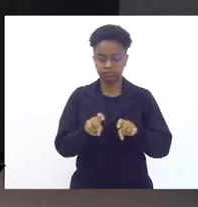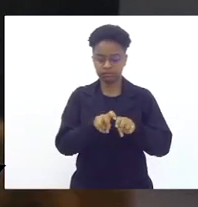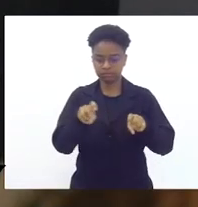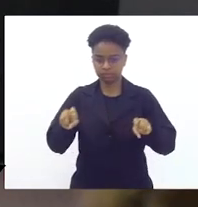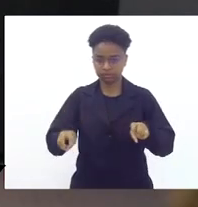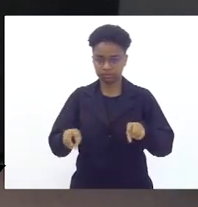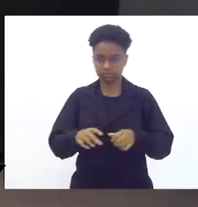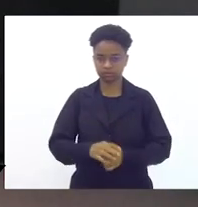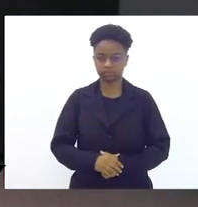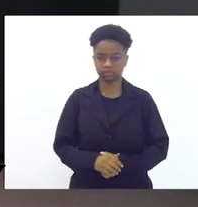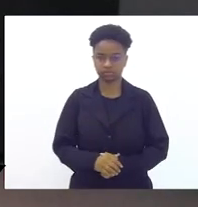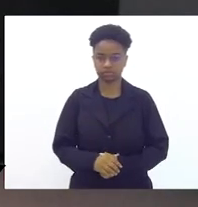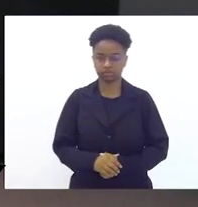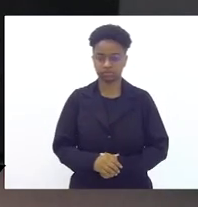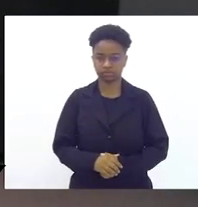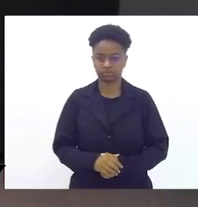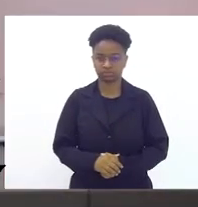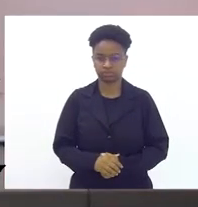mesa